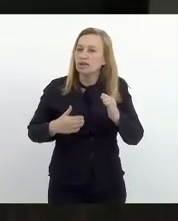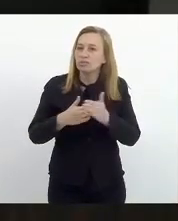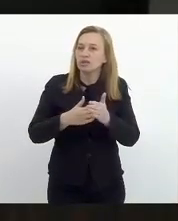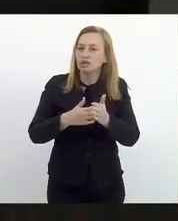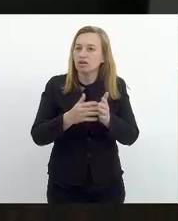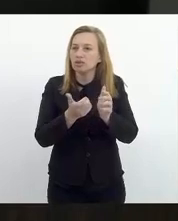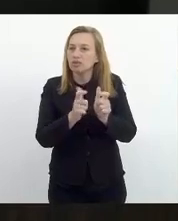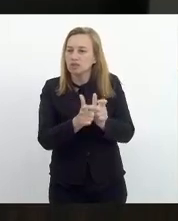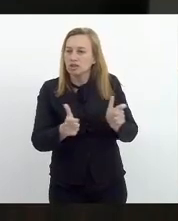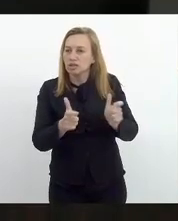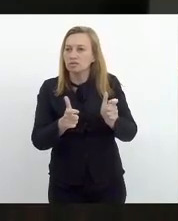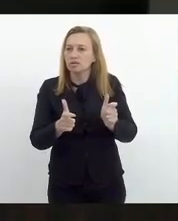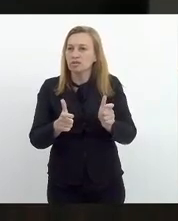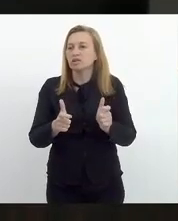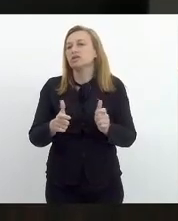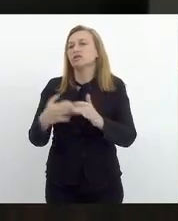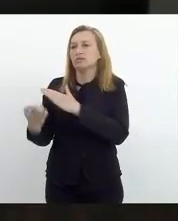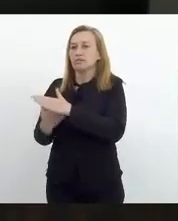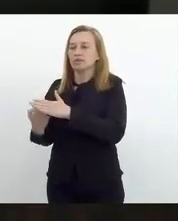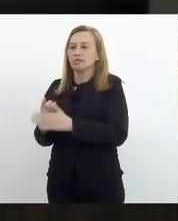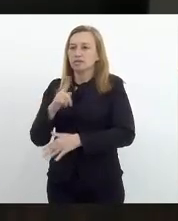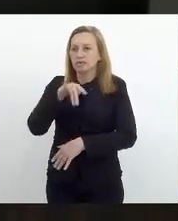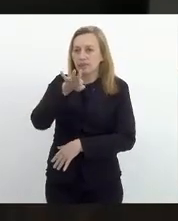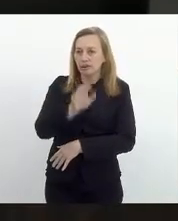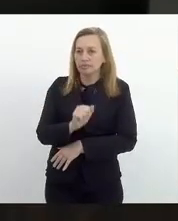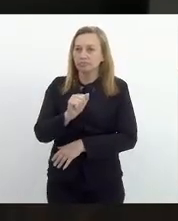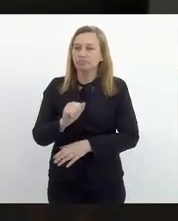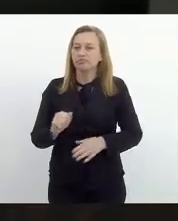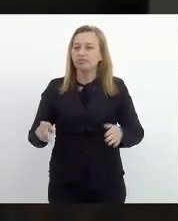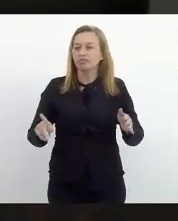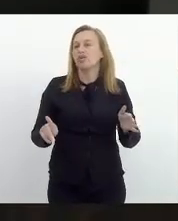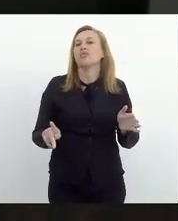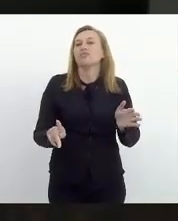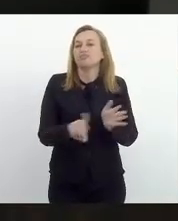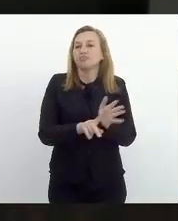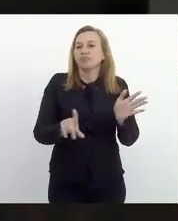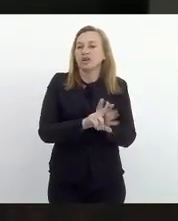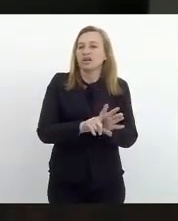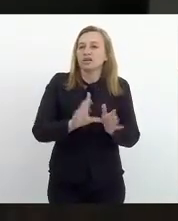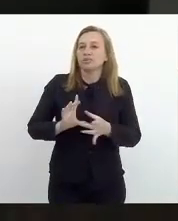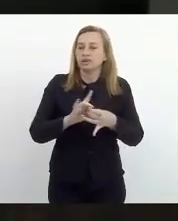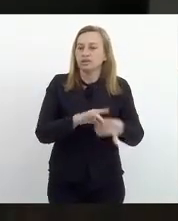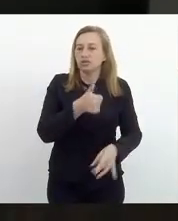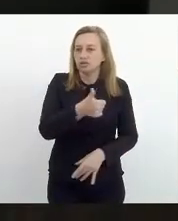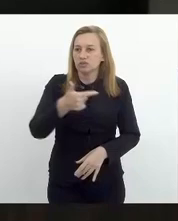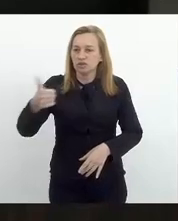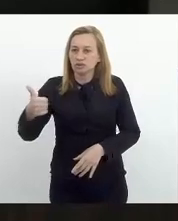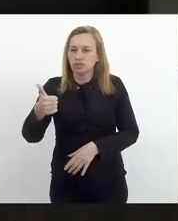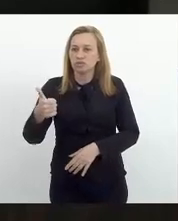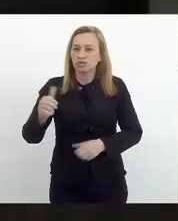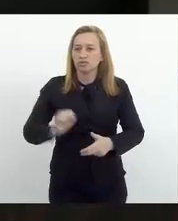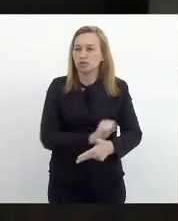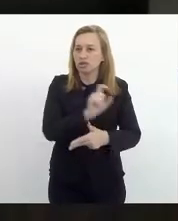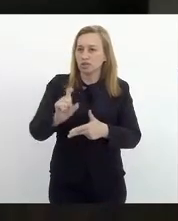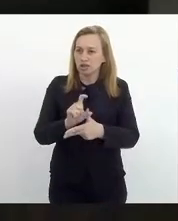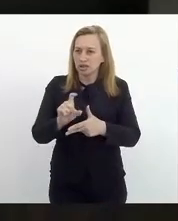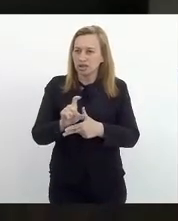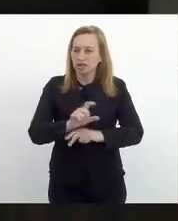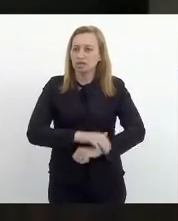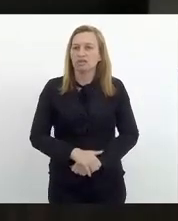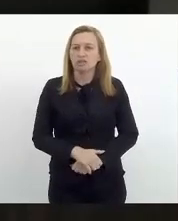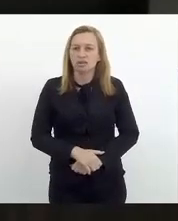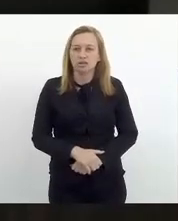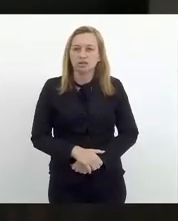primárias enfim o projeto de lei complementar número 48 de 2021 de autoria do Poder Executivo que